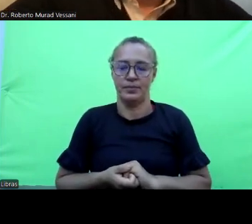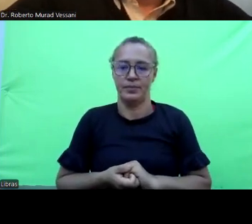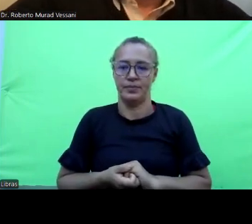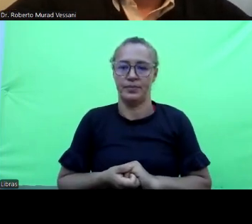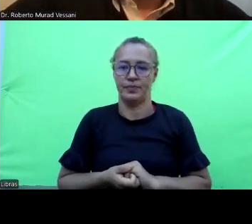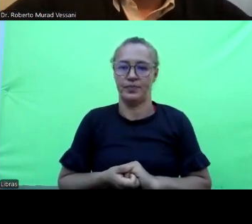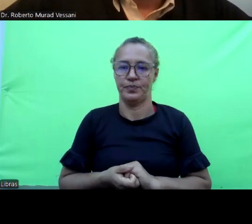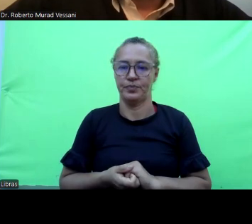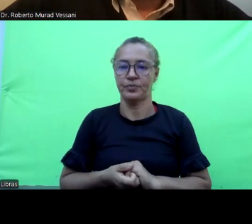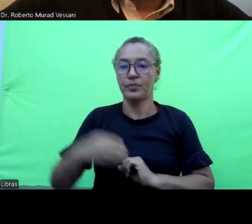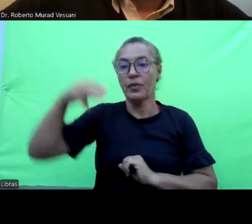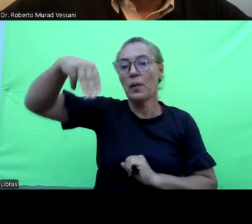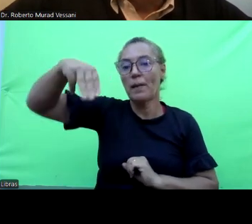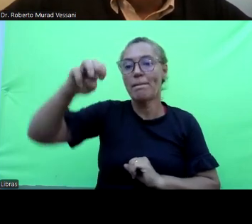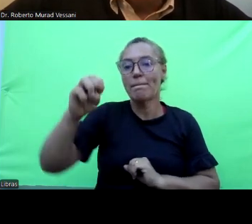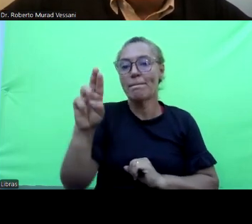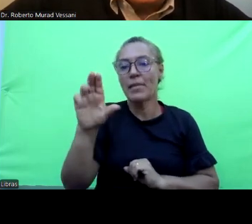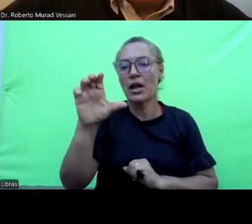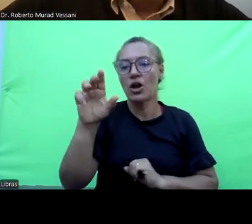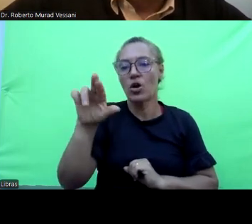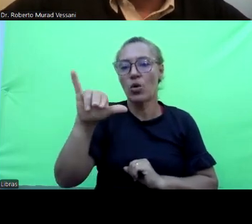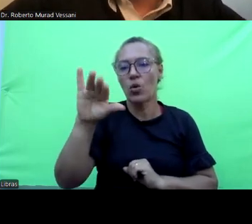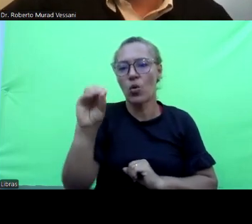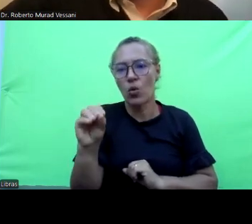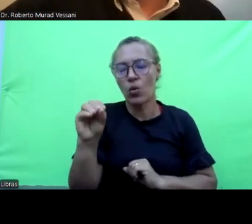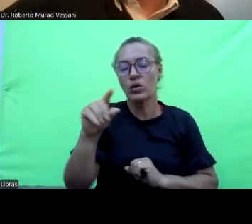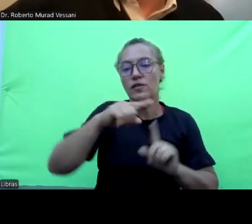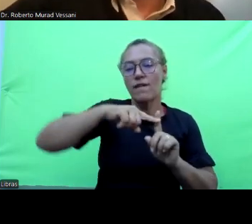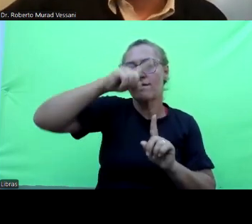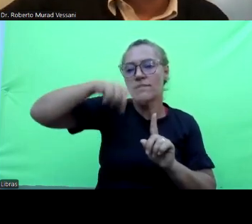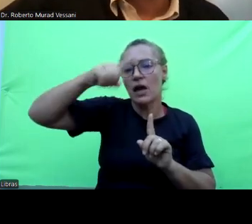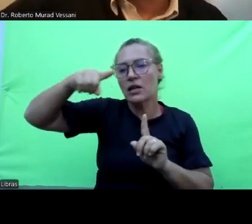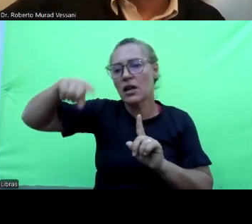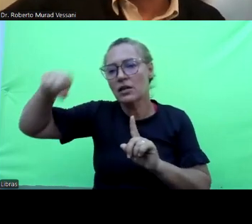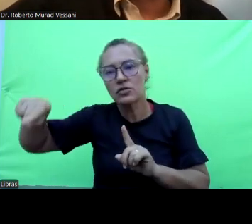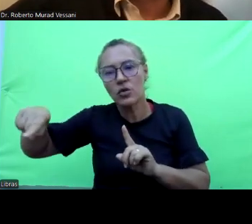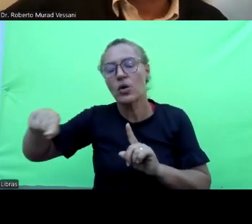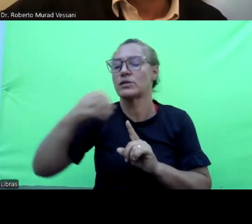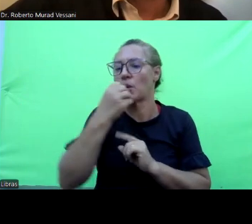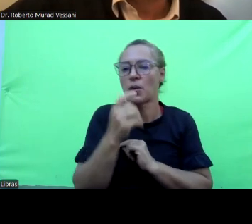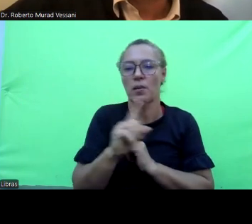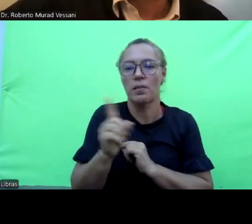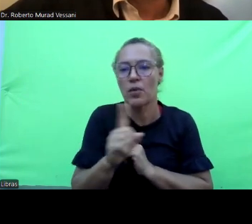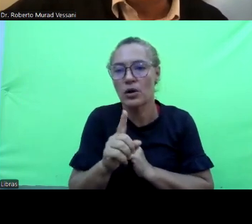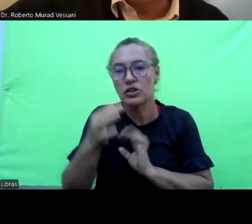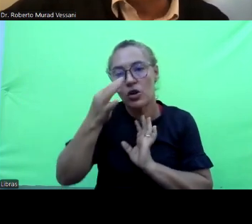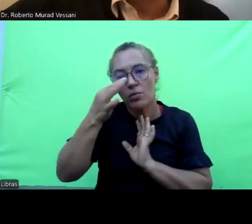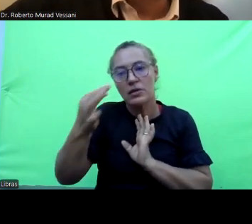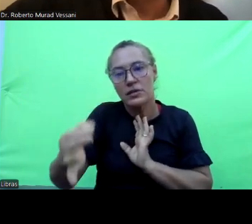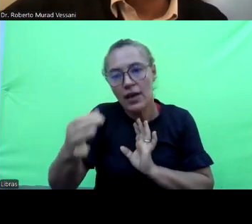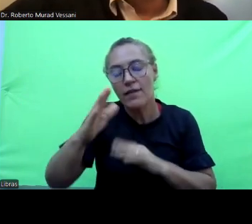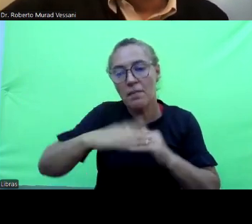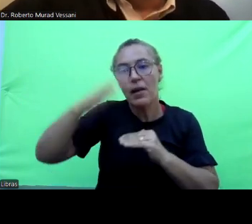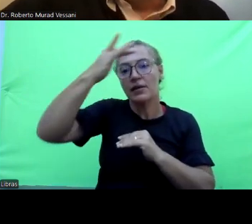Mercúrio são consideradas variações anormais e são variações que a gente observa mais em pacientes com glaucoma,